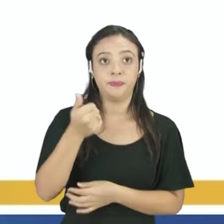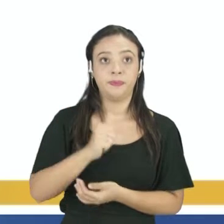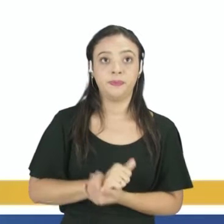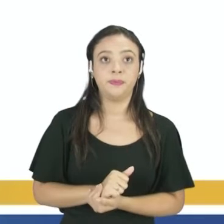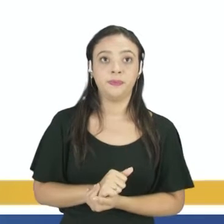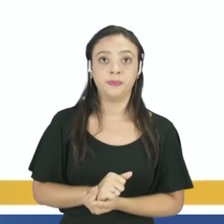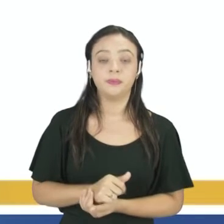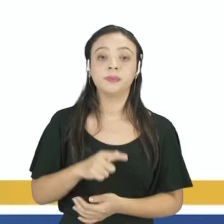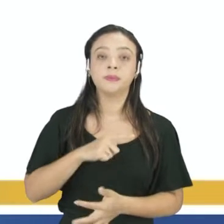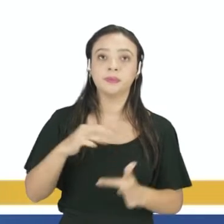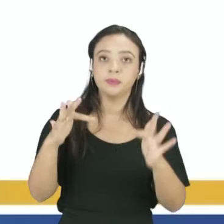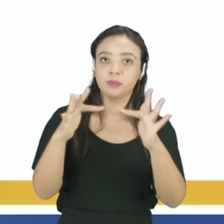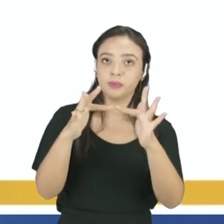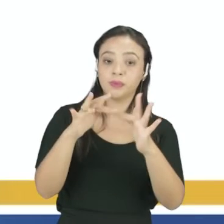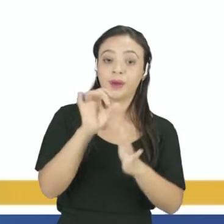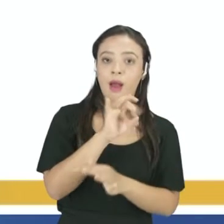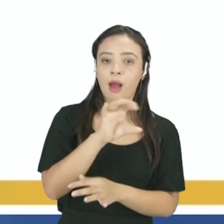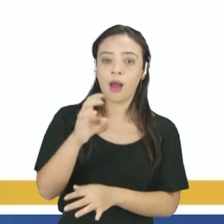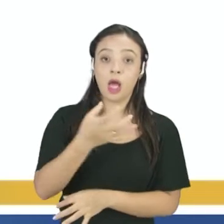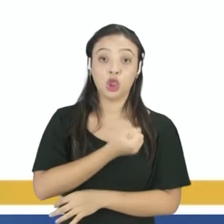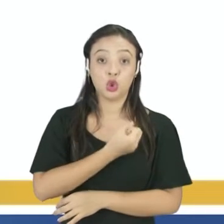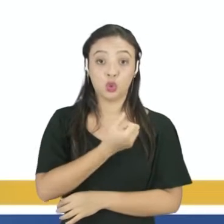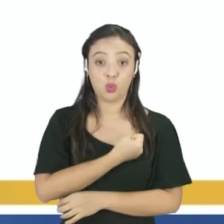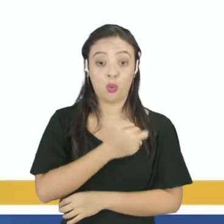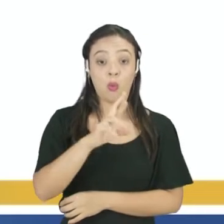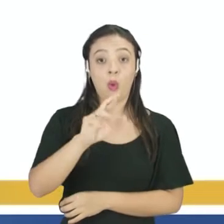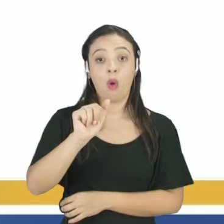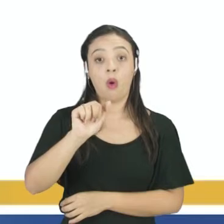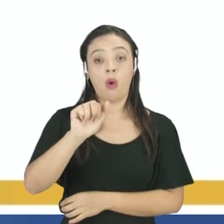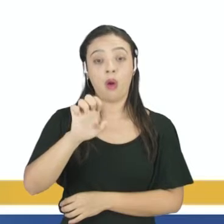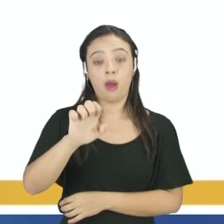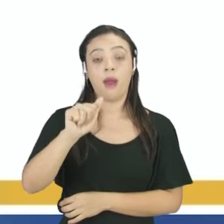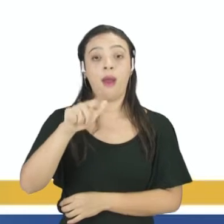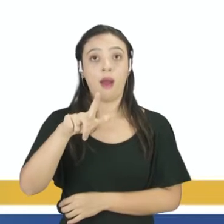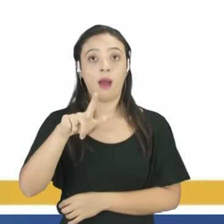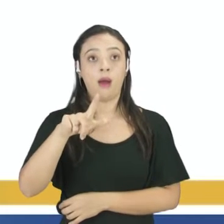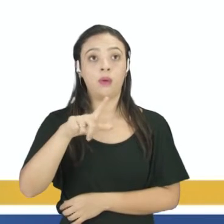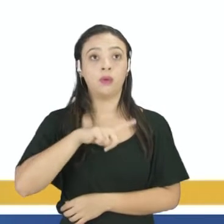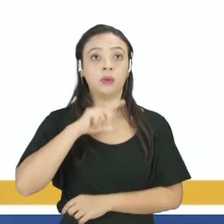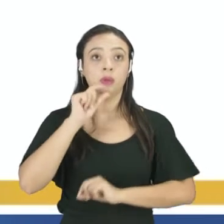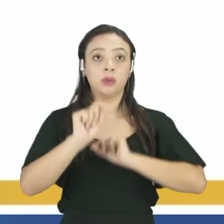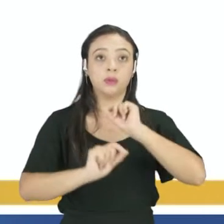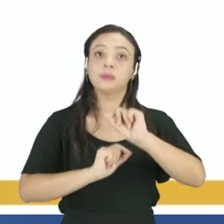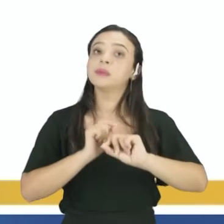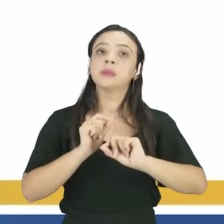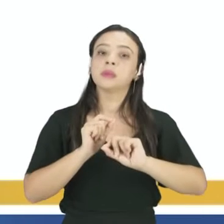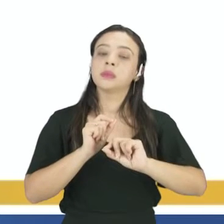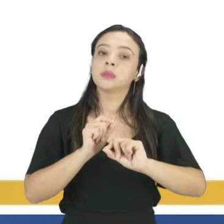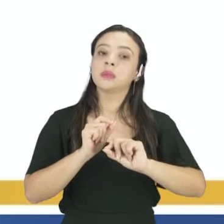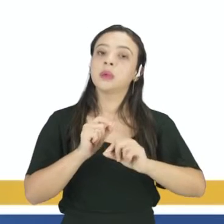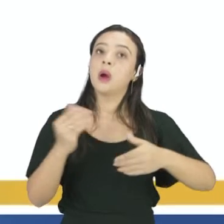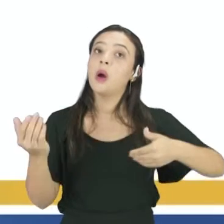Considere uma função que para cada número real, eu associo ele ao